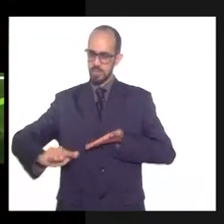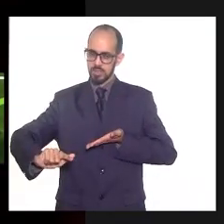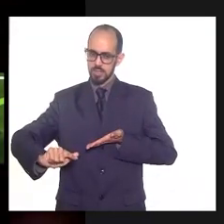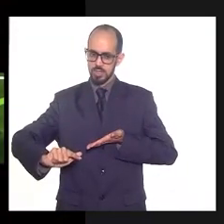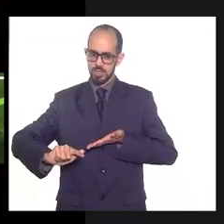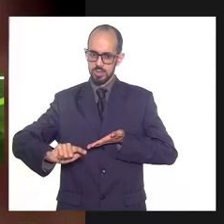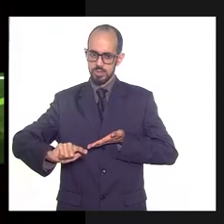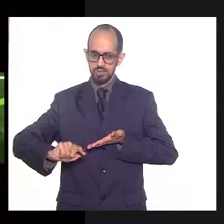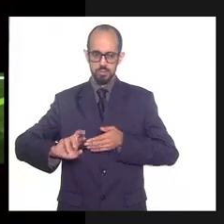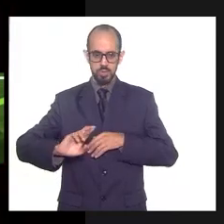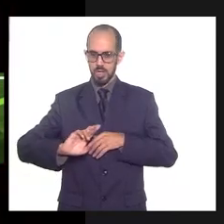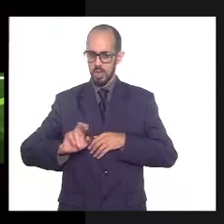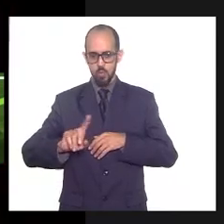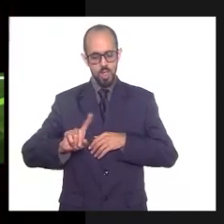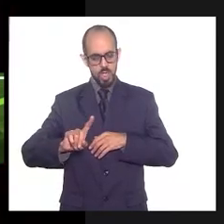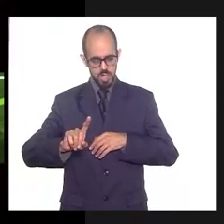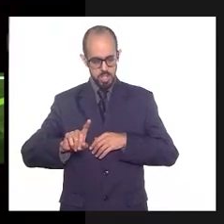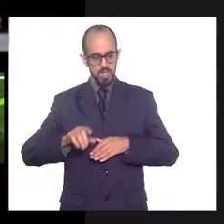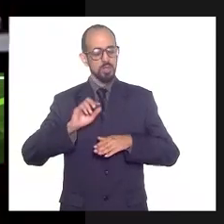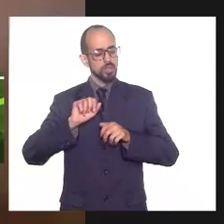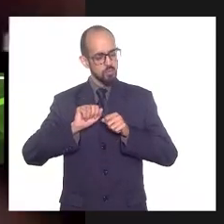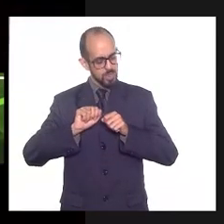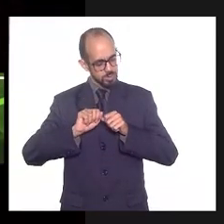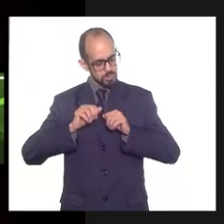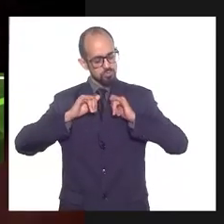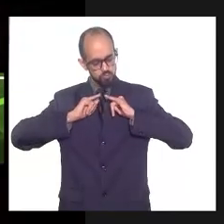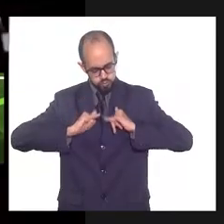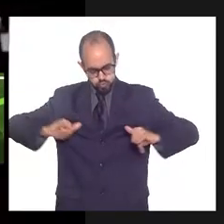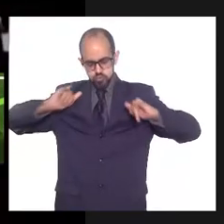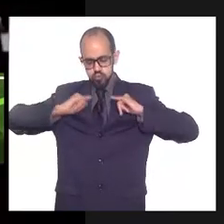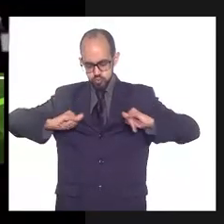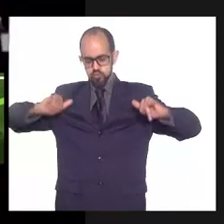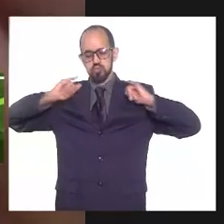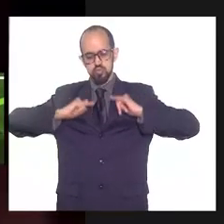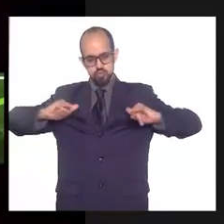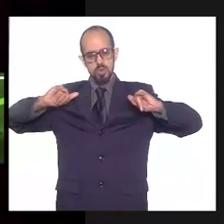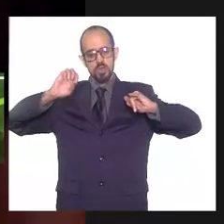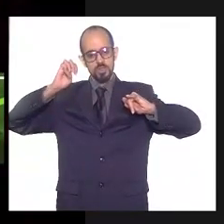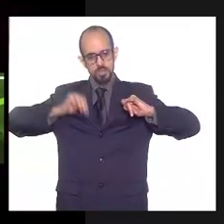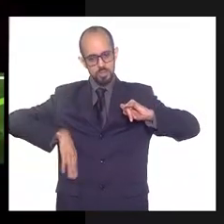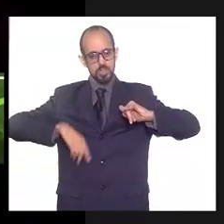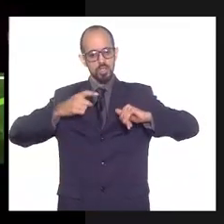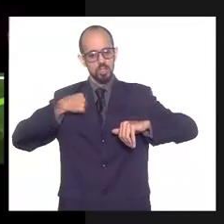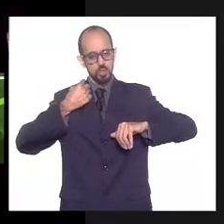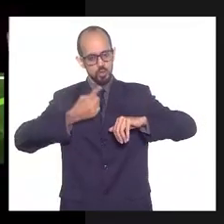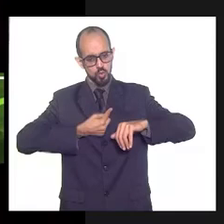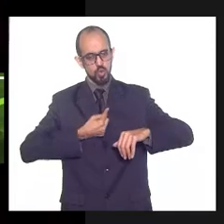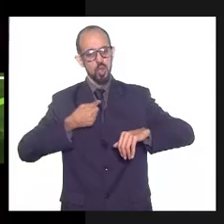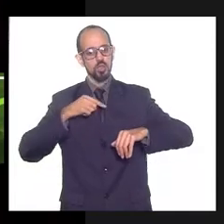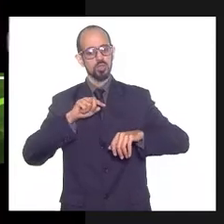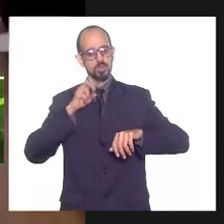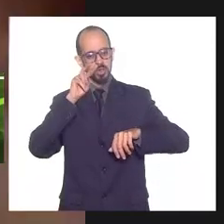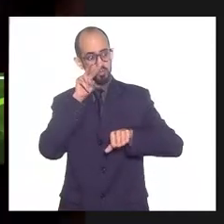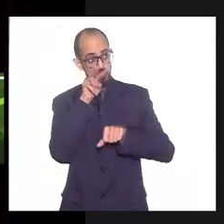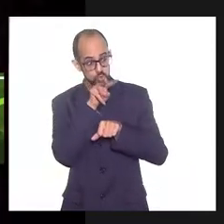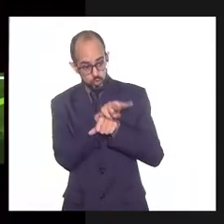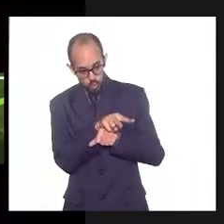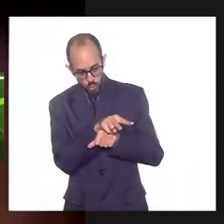que estão não estão fazendo é que estão Sim estamos todos nós de olho na